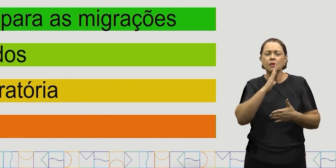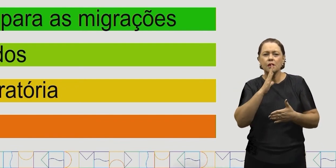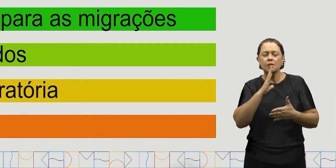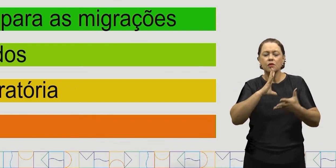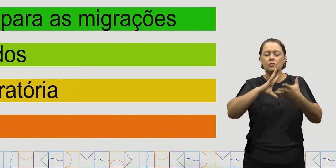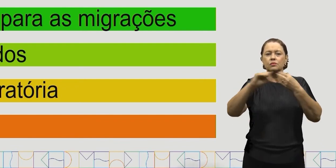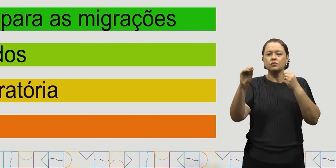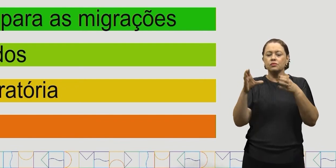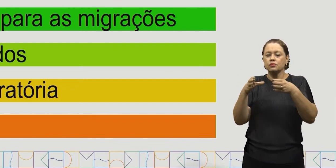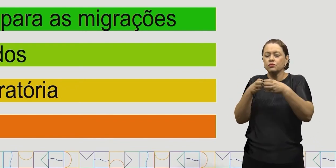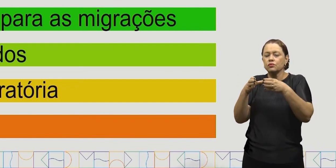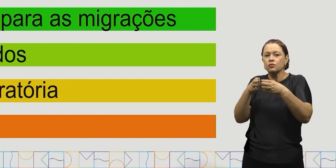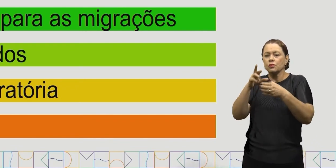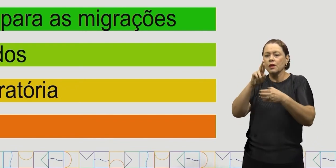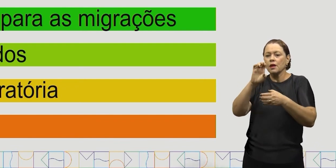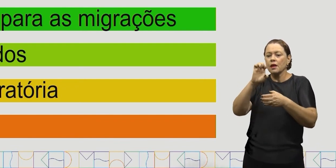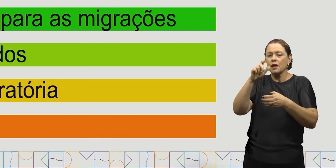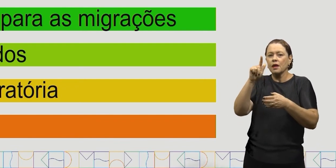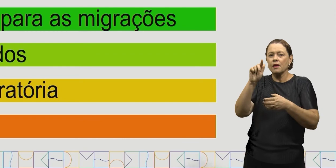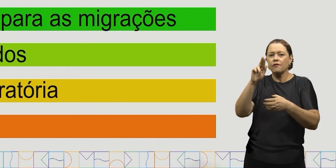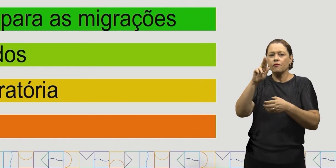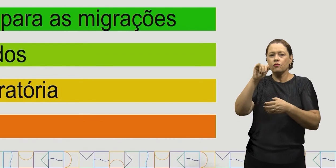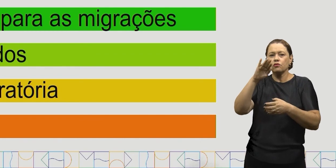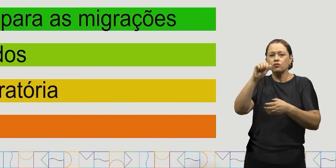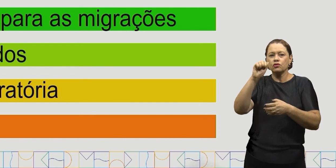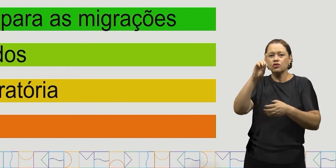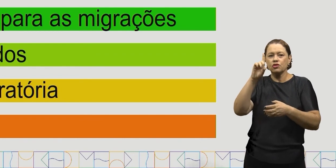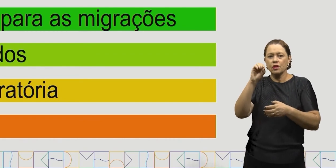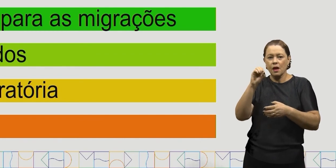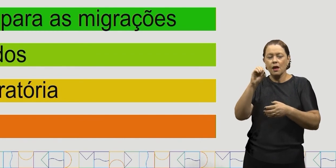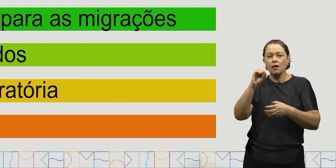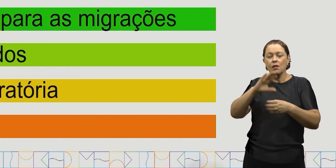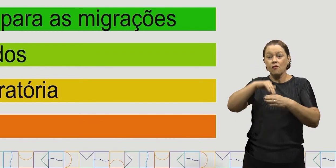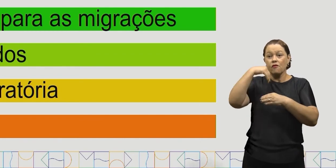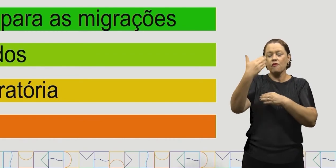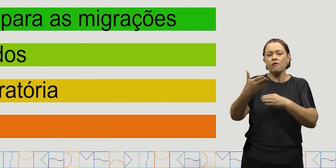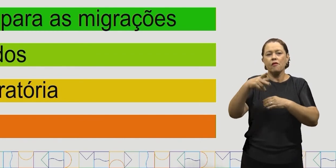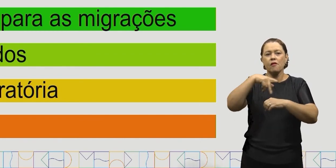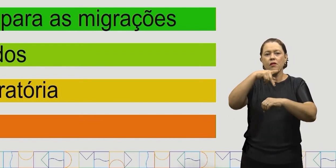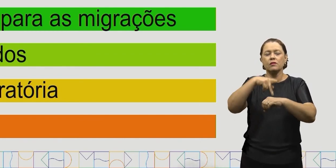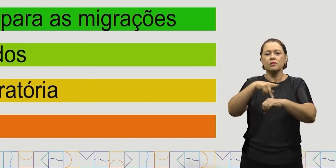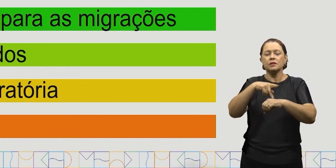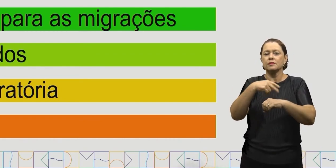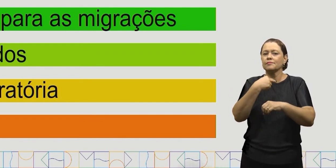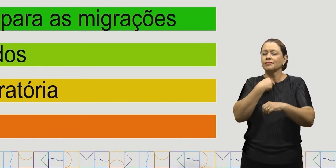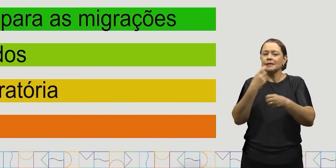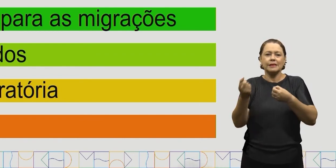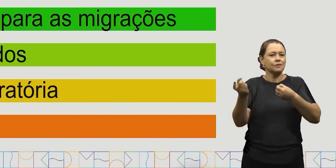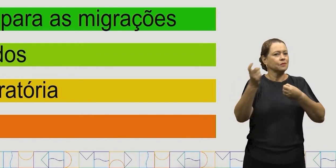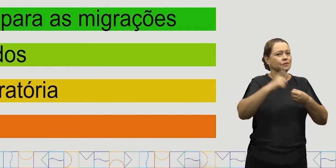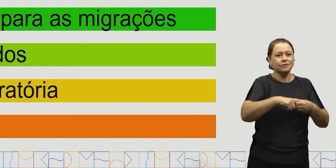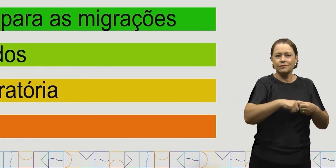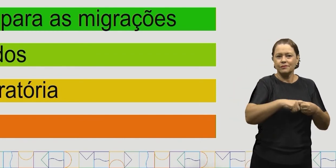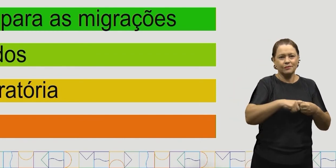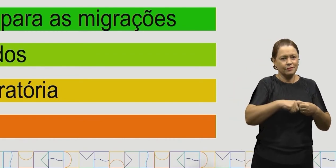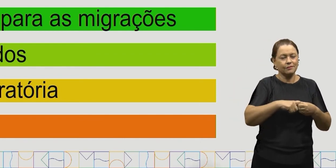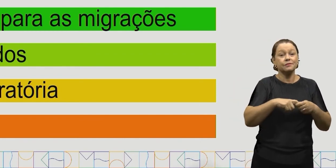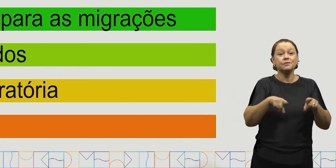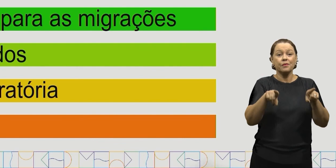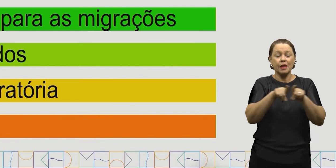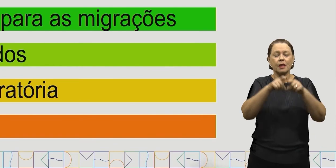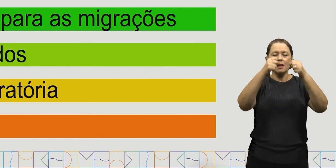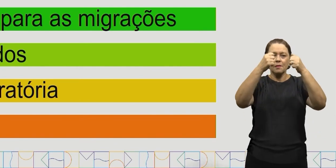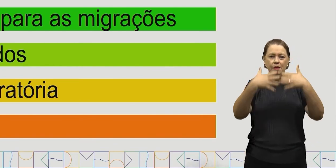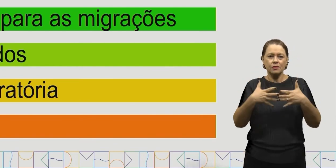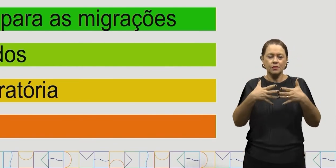sobre refugiados, que são aquelas pessoas que se encontram fora de seu país de origem e que não podem regressar. Também